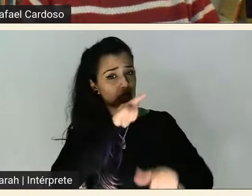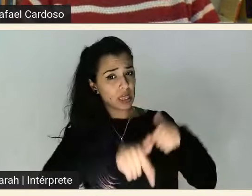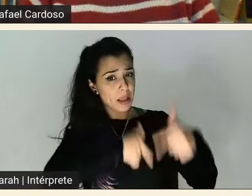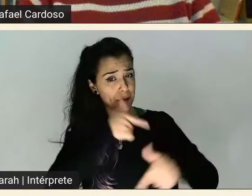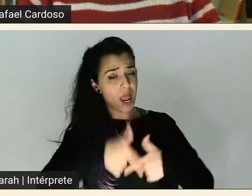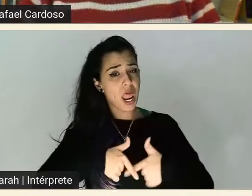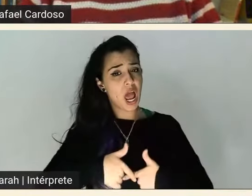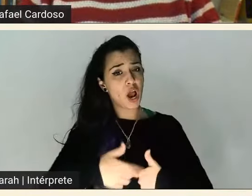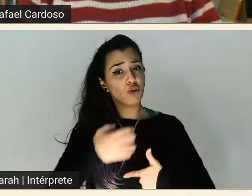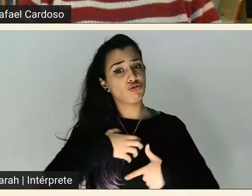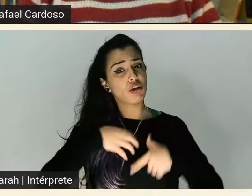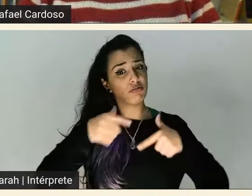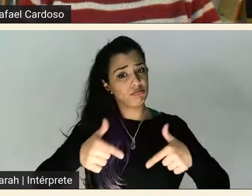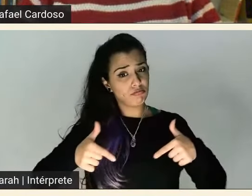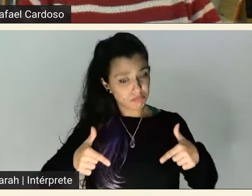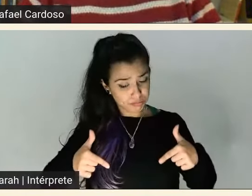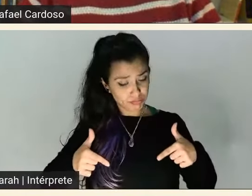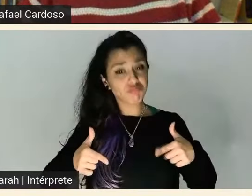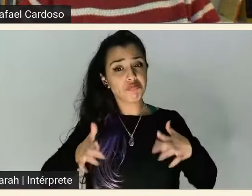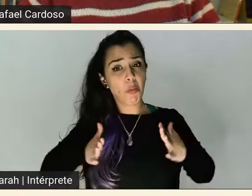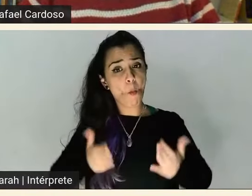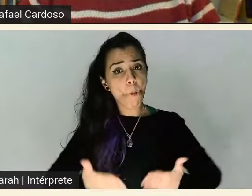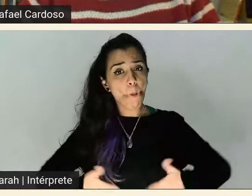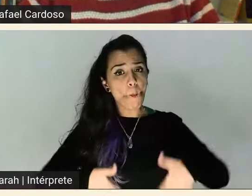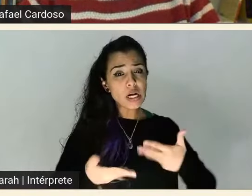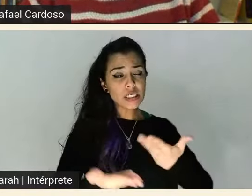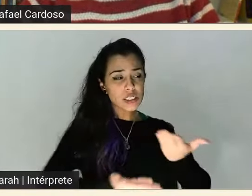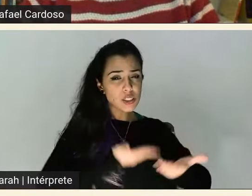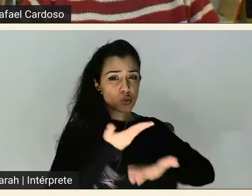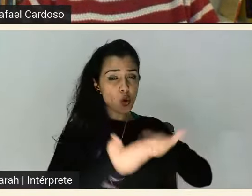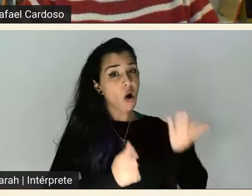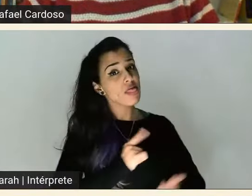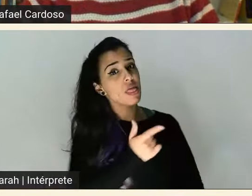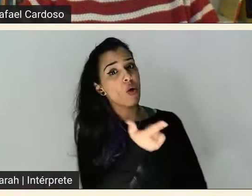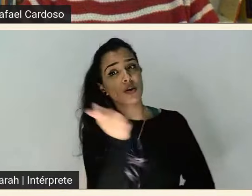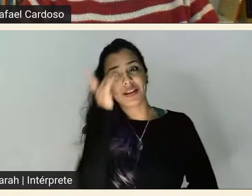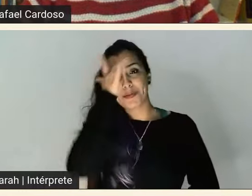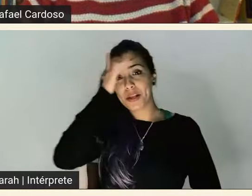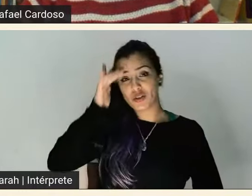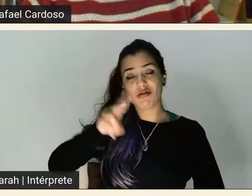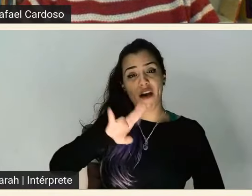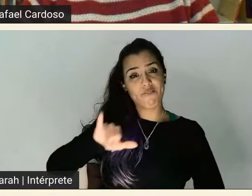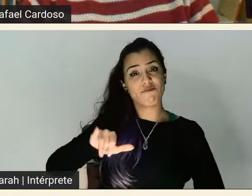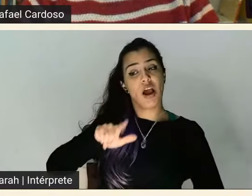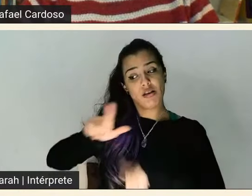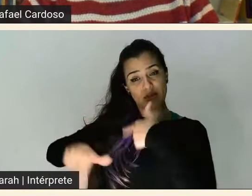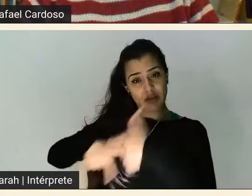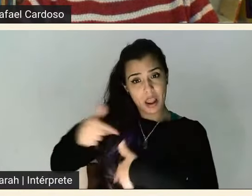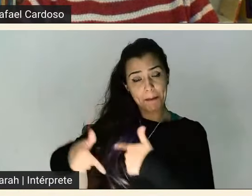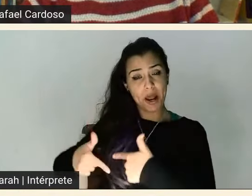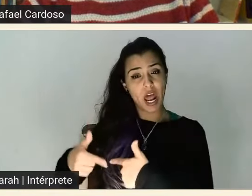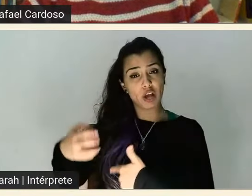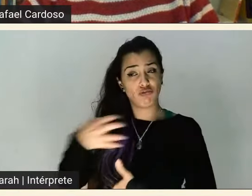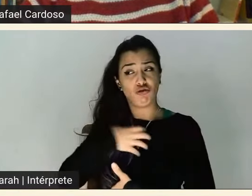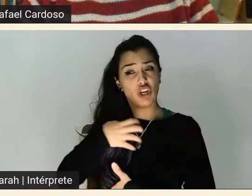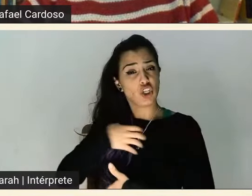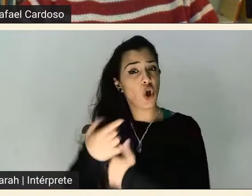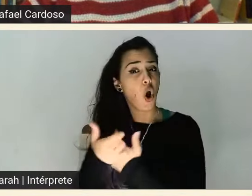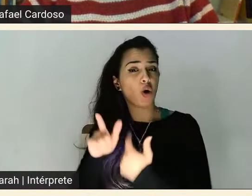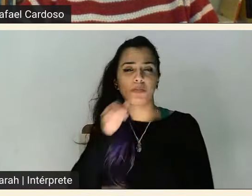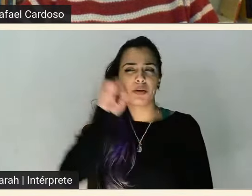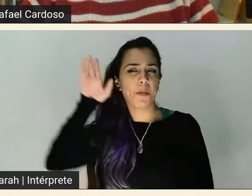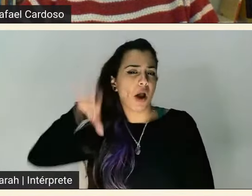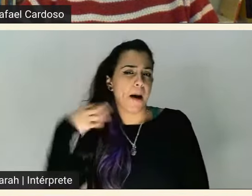símbolo do sexual, do corpo, mas tem outras que vão trabalhar com outras questões, como os fenótipos de cabelo, de